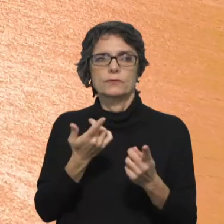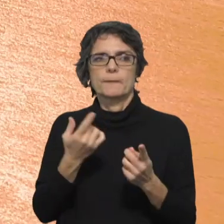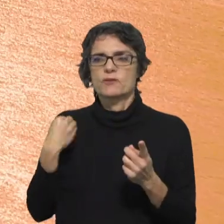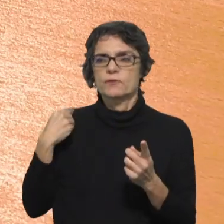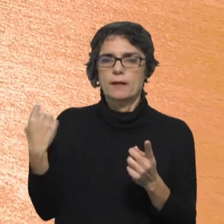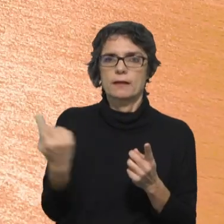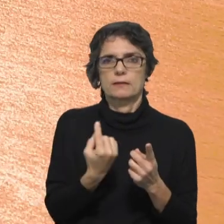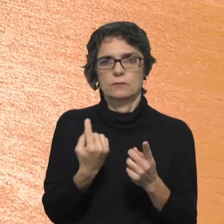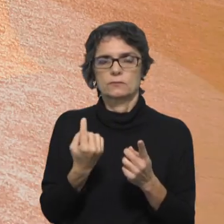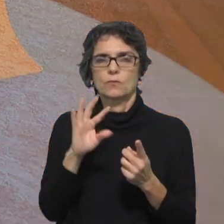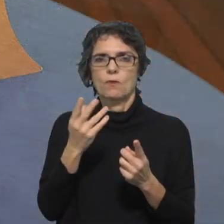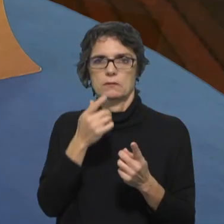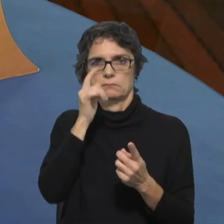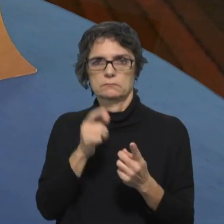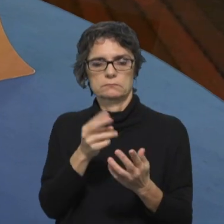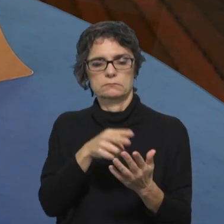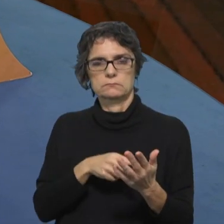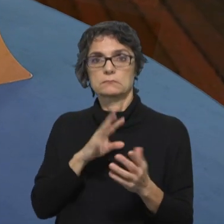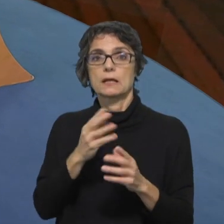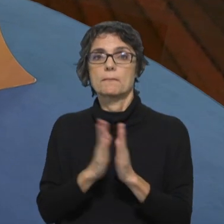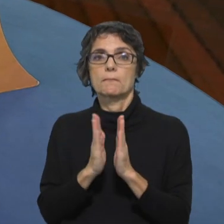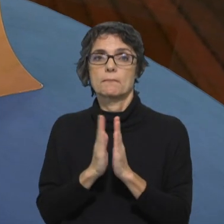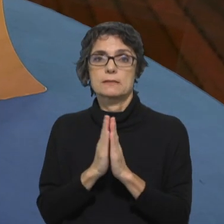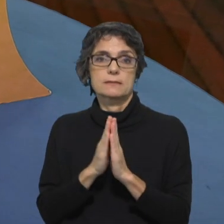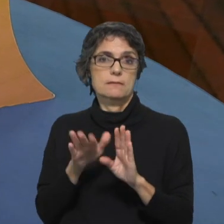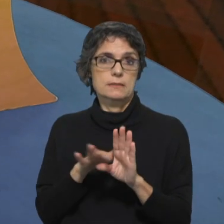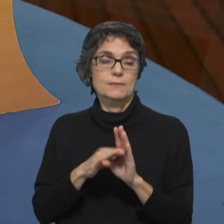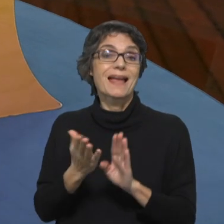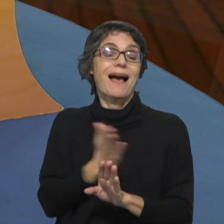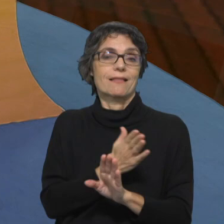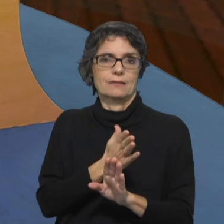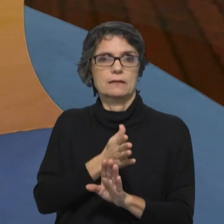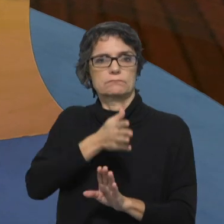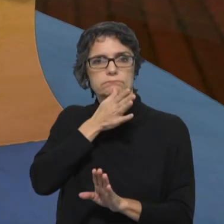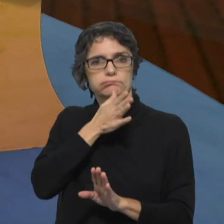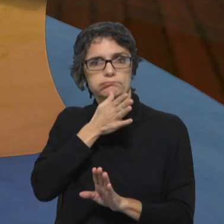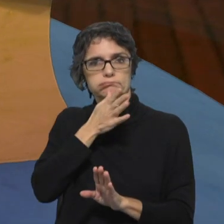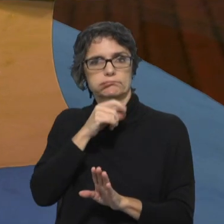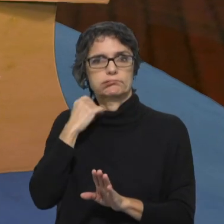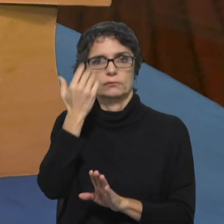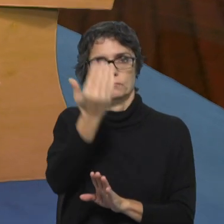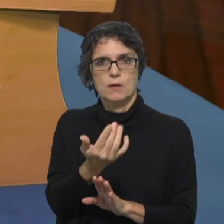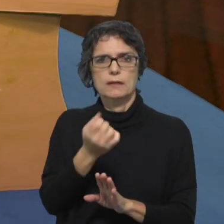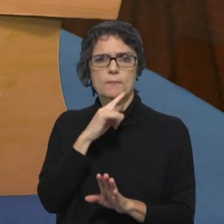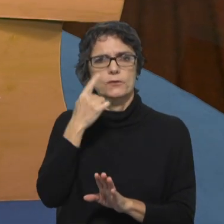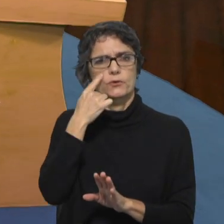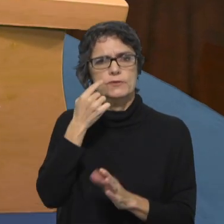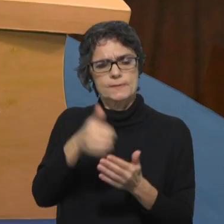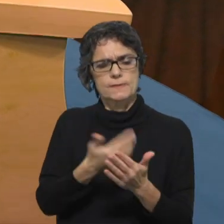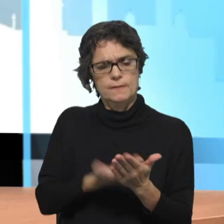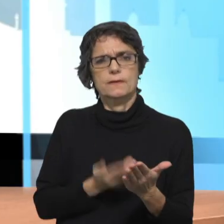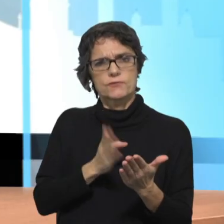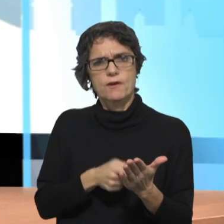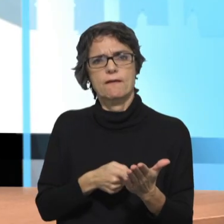celebração da Eucaristia, e se calhar até antes ainda de ouvir a homilia interpretativa, possa já ter um conhecimento